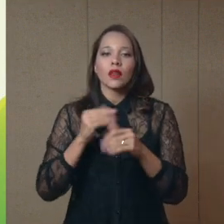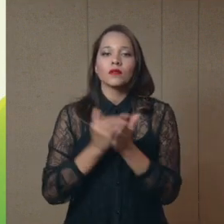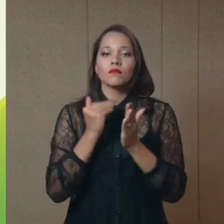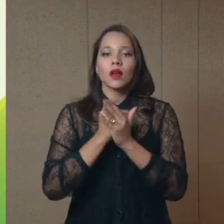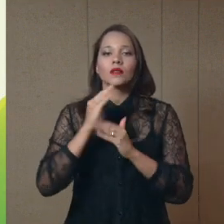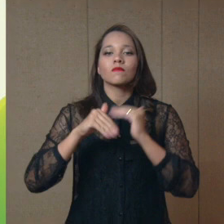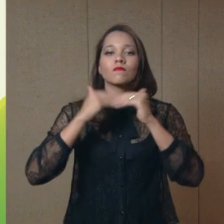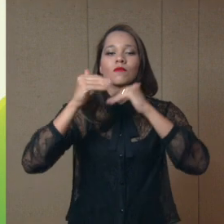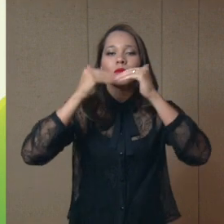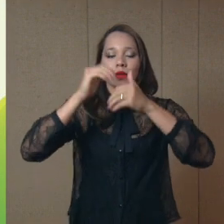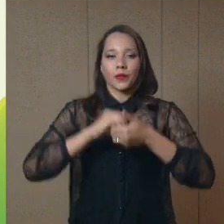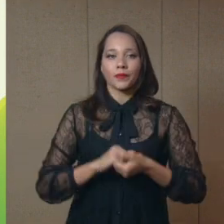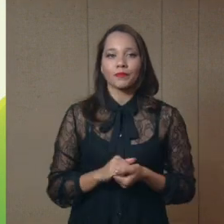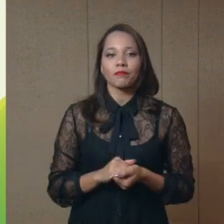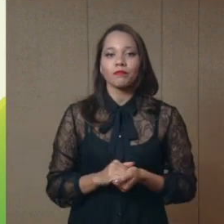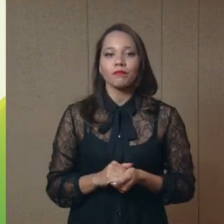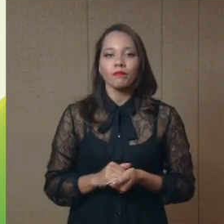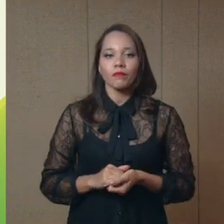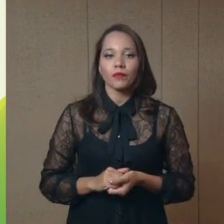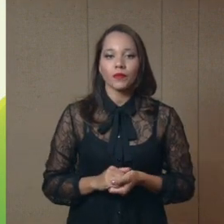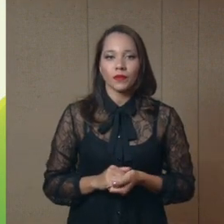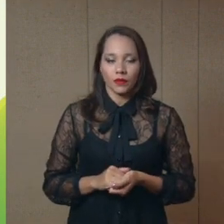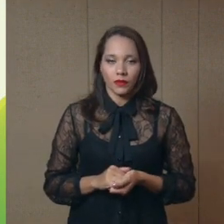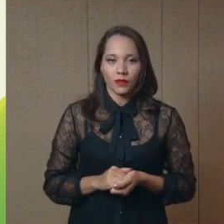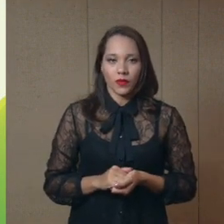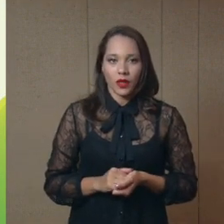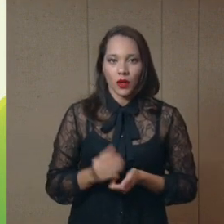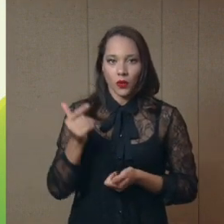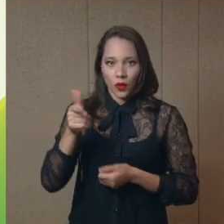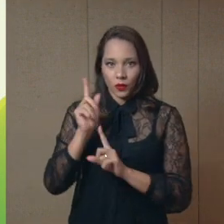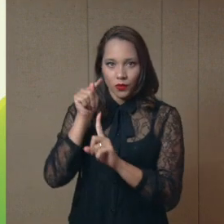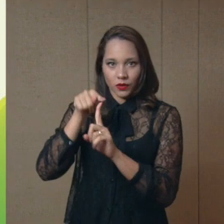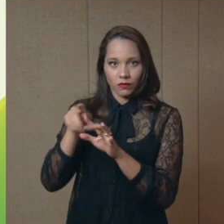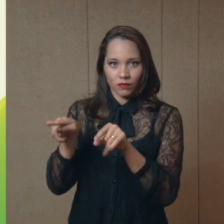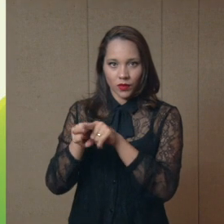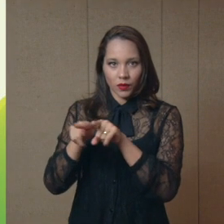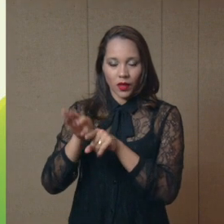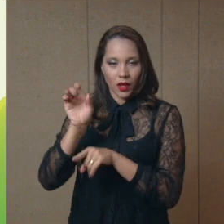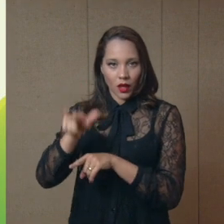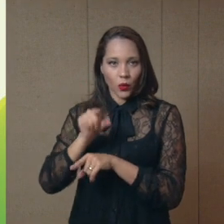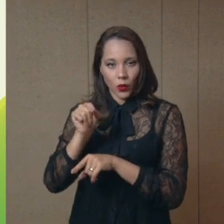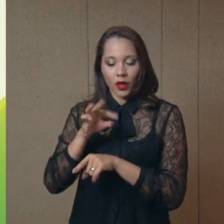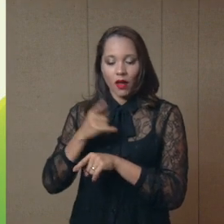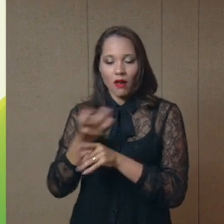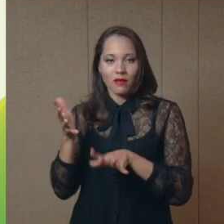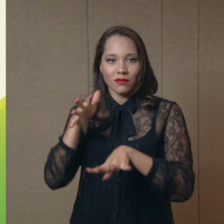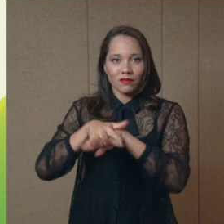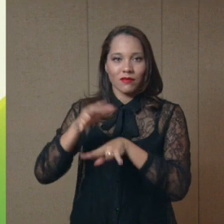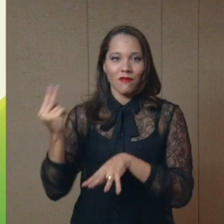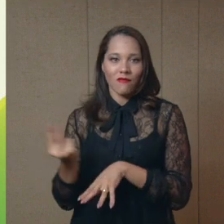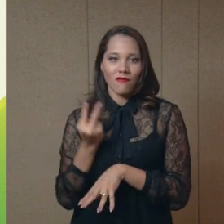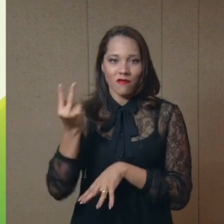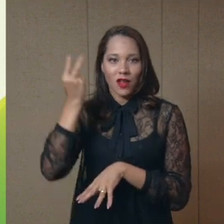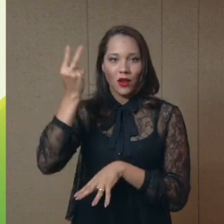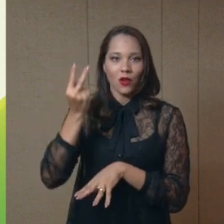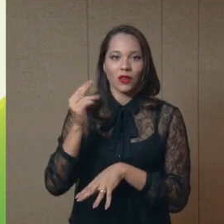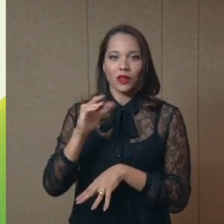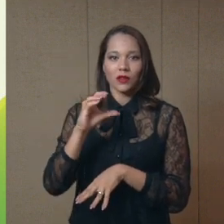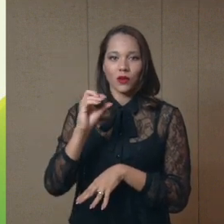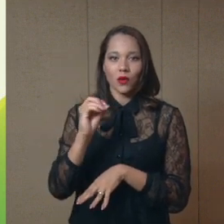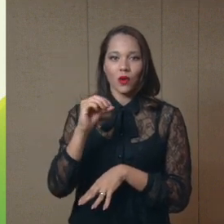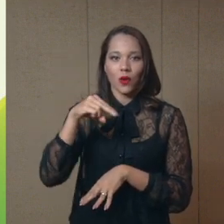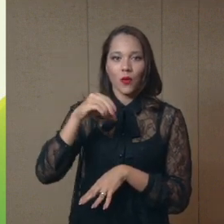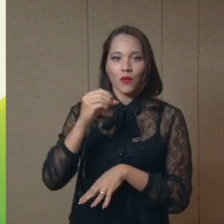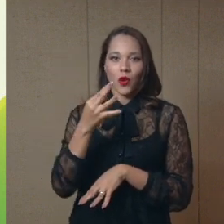maior é o crescimento populacional é o outro objetivo também que é a agregação de valor e nas commodities